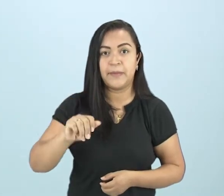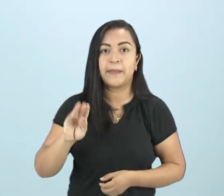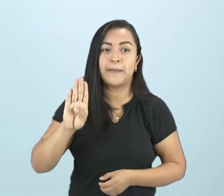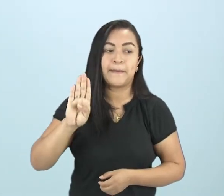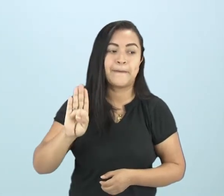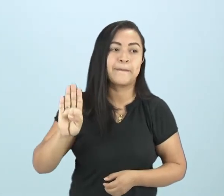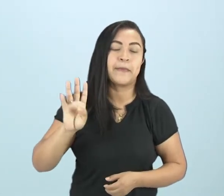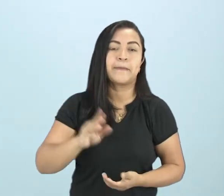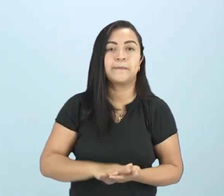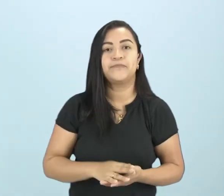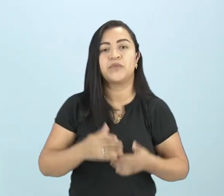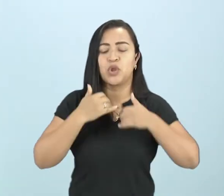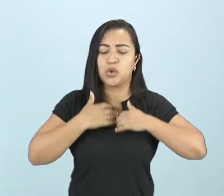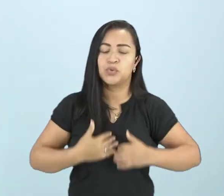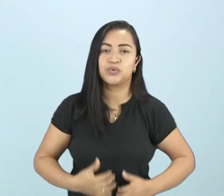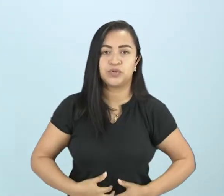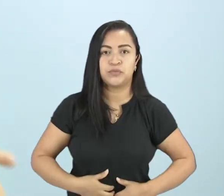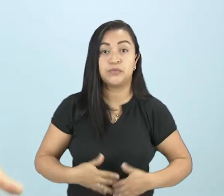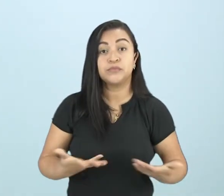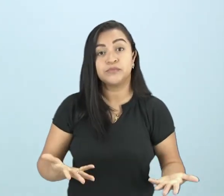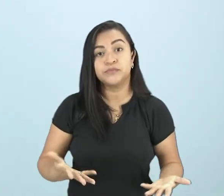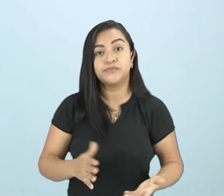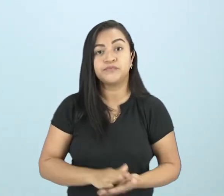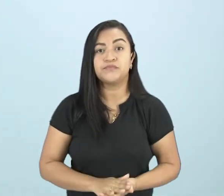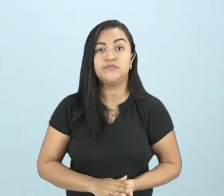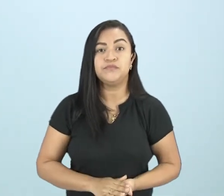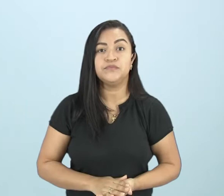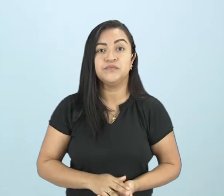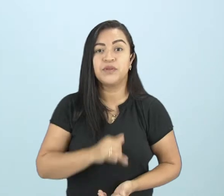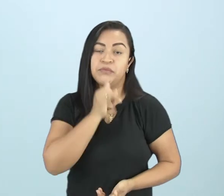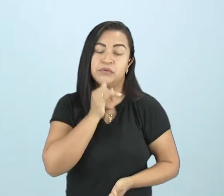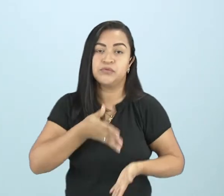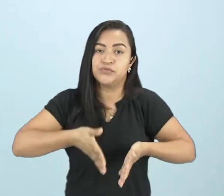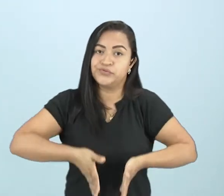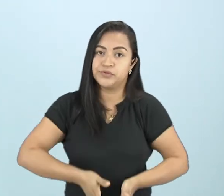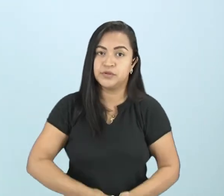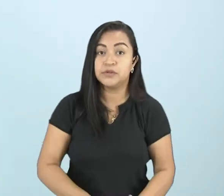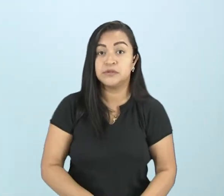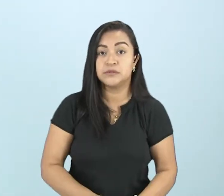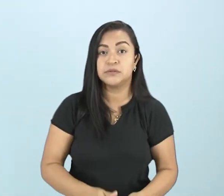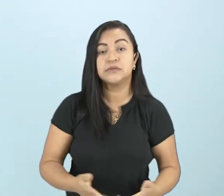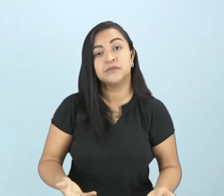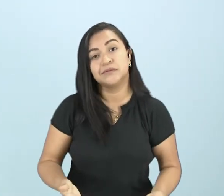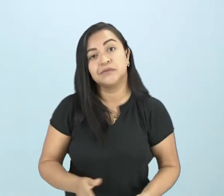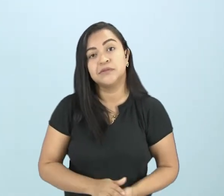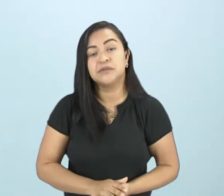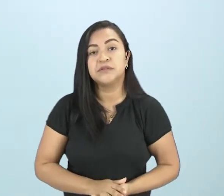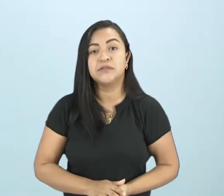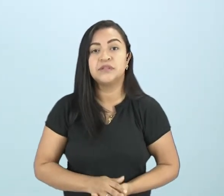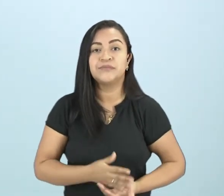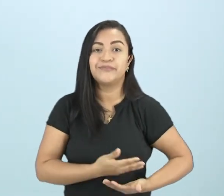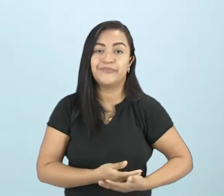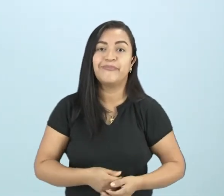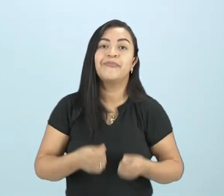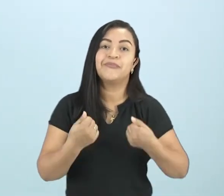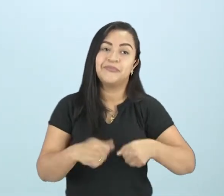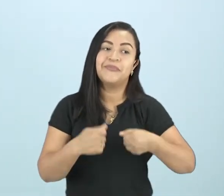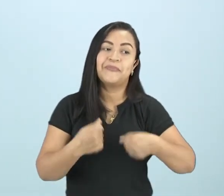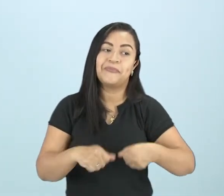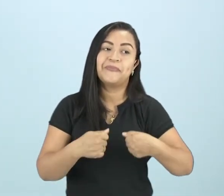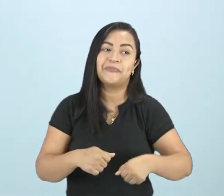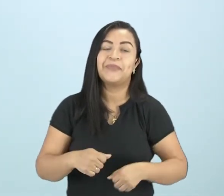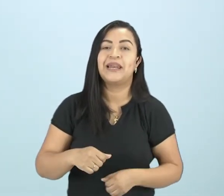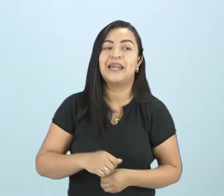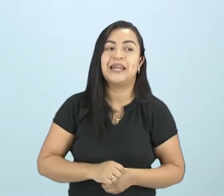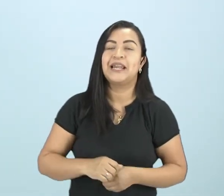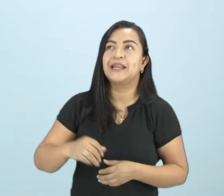sistema imunológico. A gente vê quando é recém-nascido, poucos dias de vida, tem que tomar o banhozinho de sol dele, que